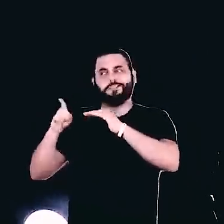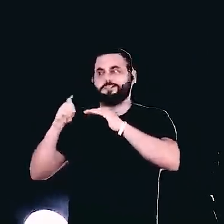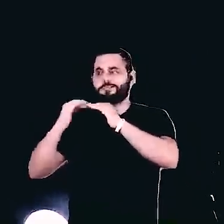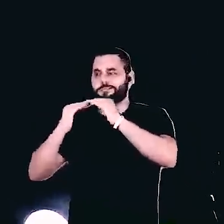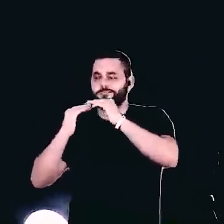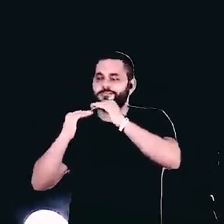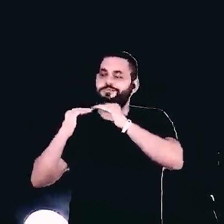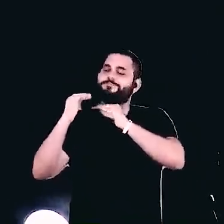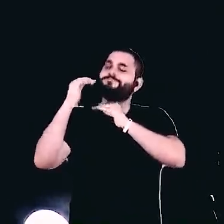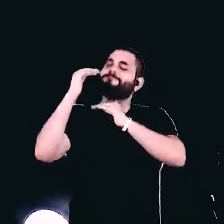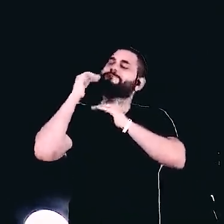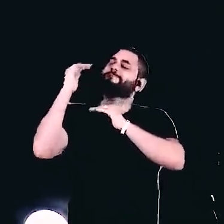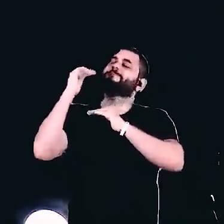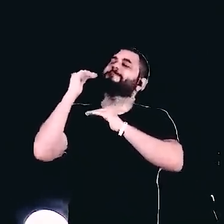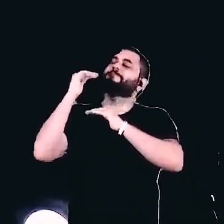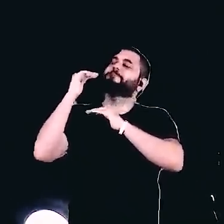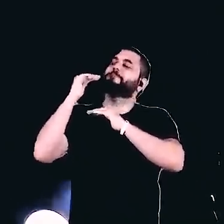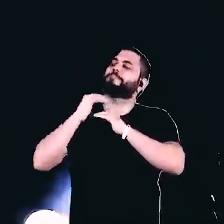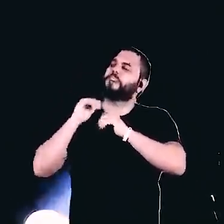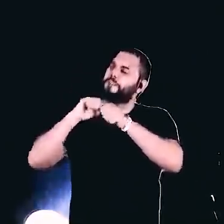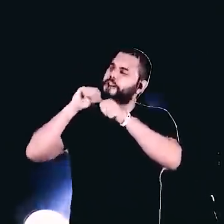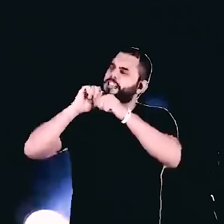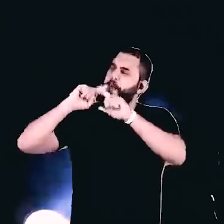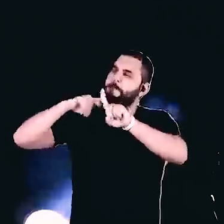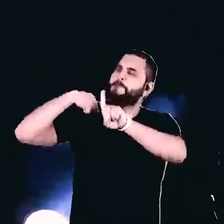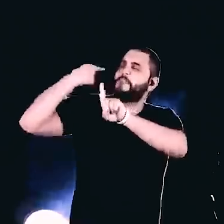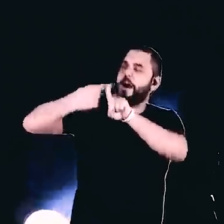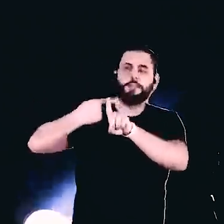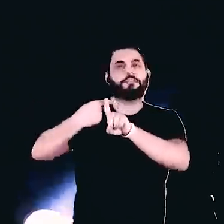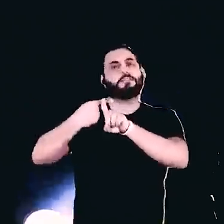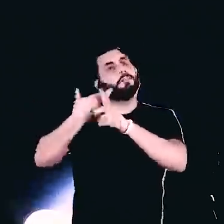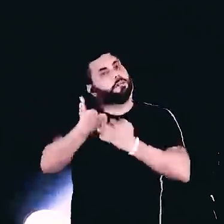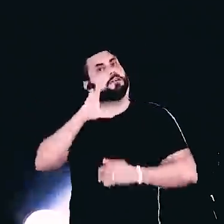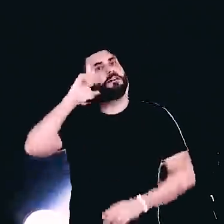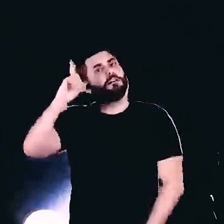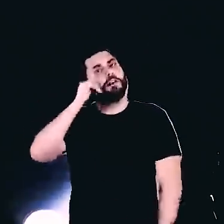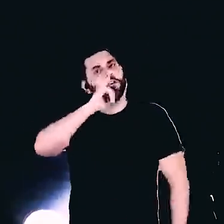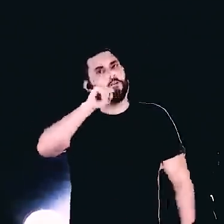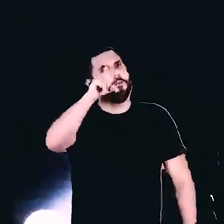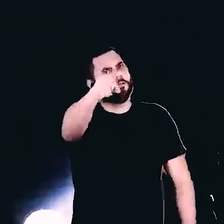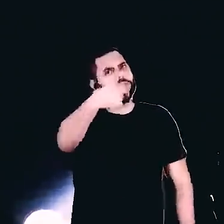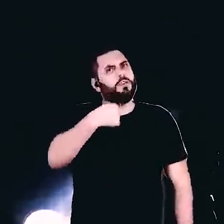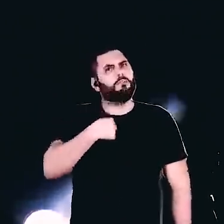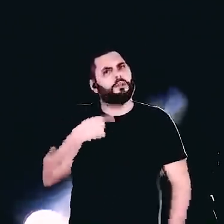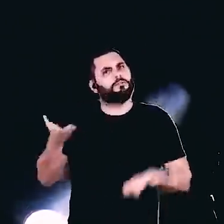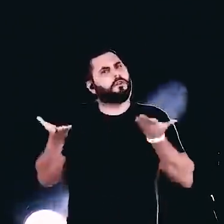que eu estou lhe pedindo. Esse é o clamor de Deus para mim e para você